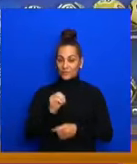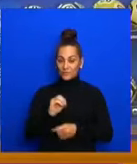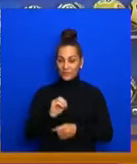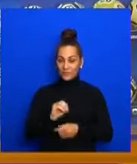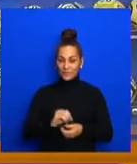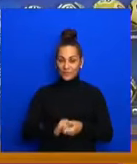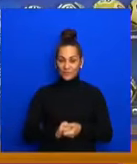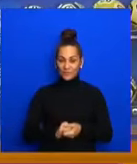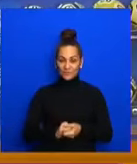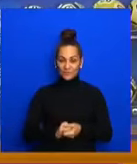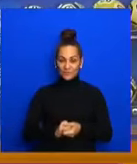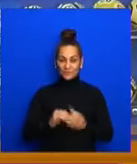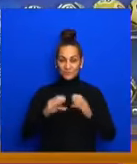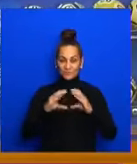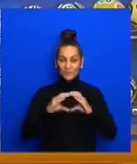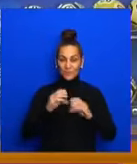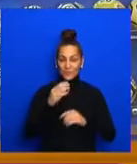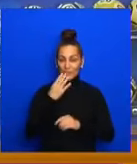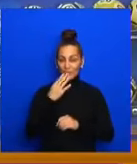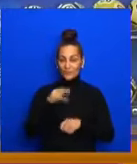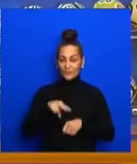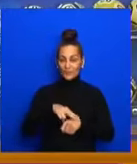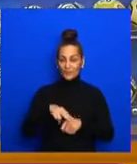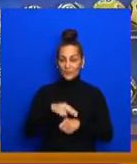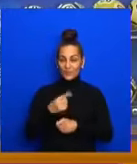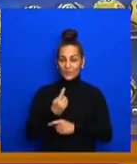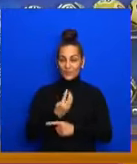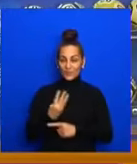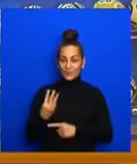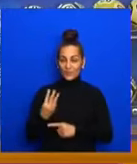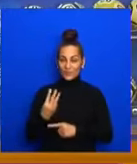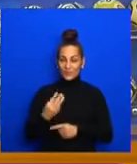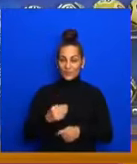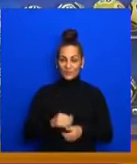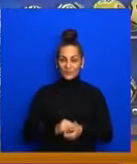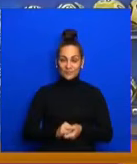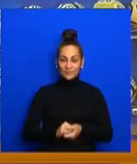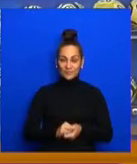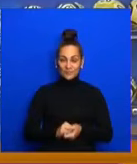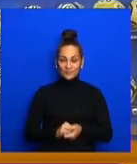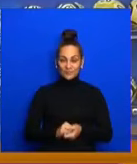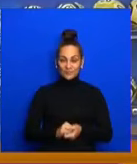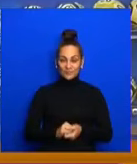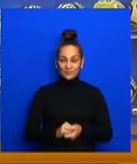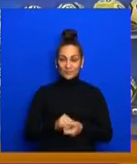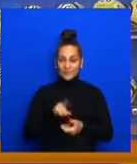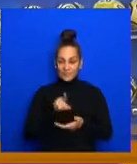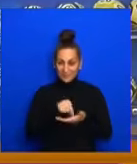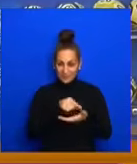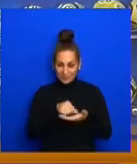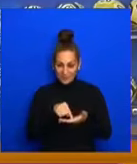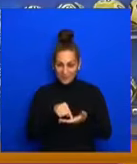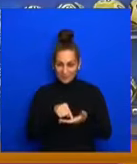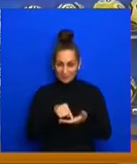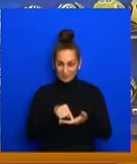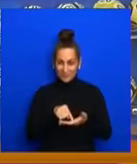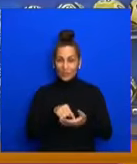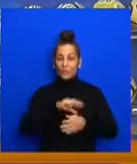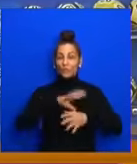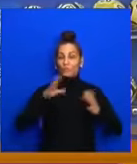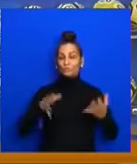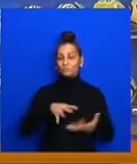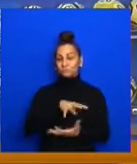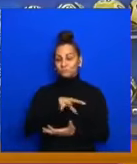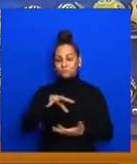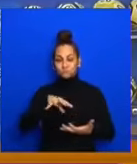10. Bola verde, número 13. Verde, 13. E aí tá marcando. O globo